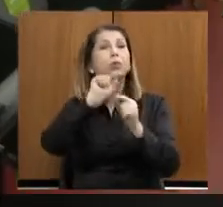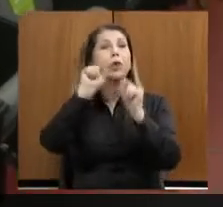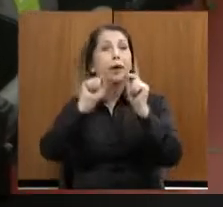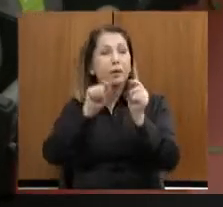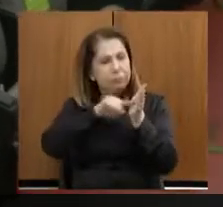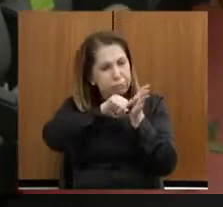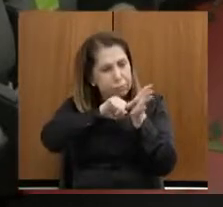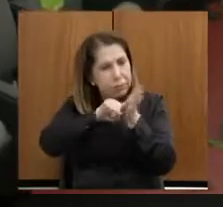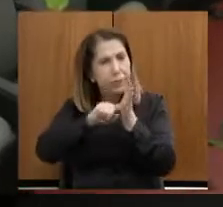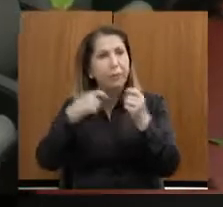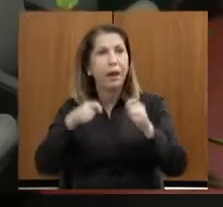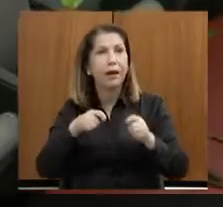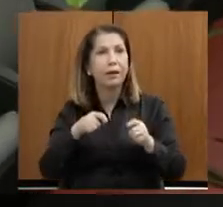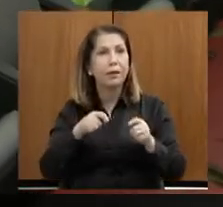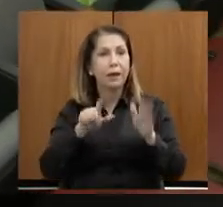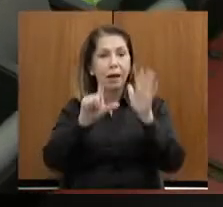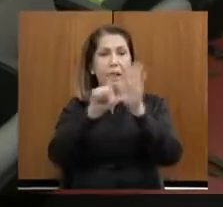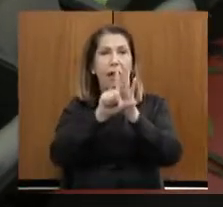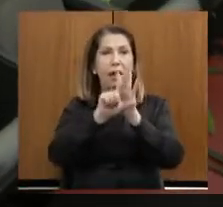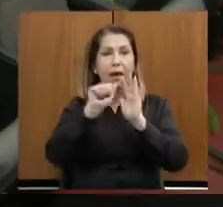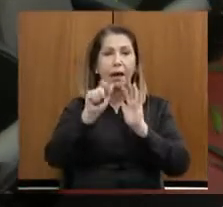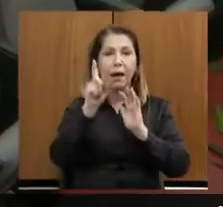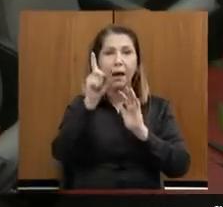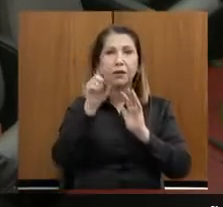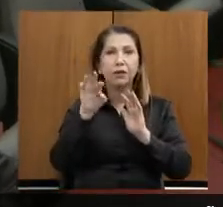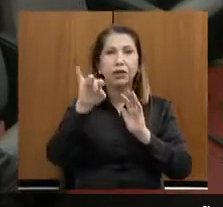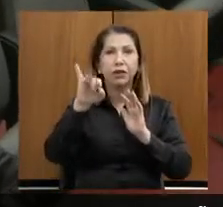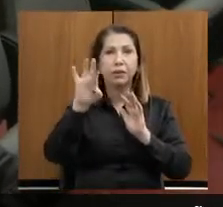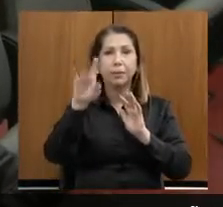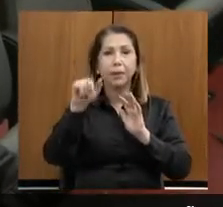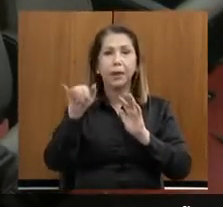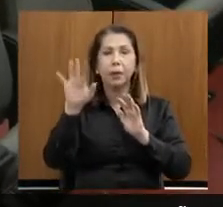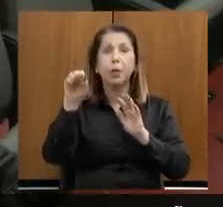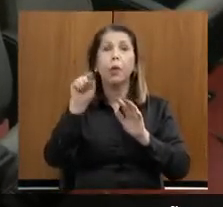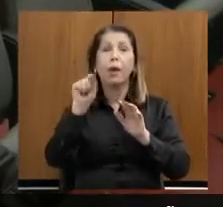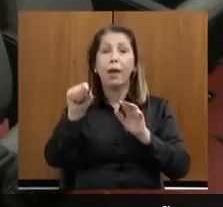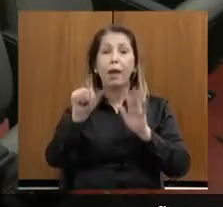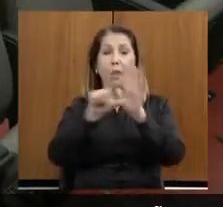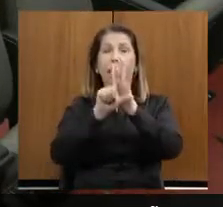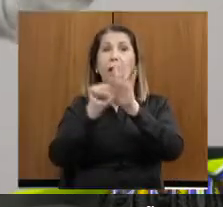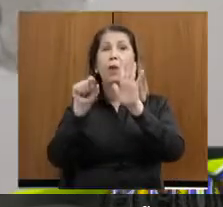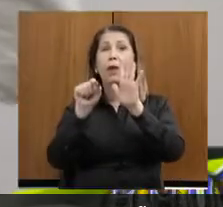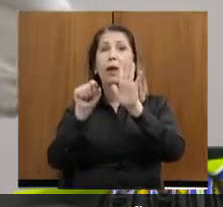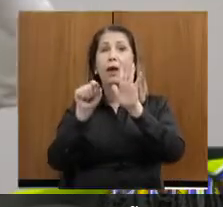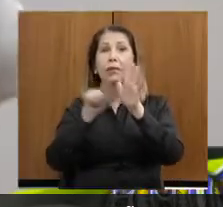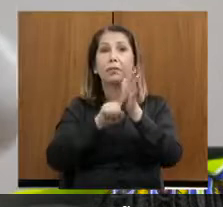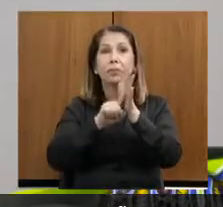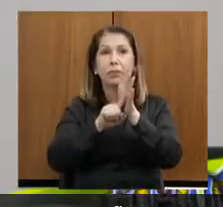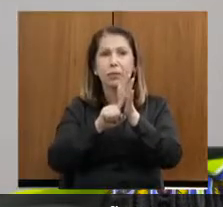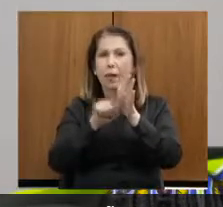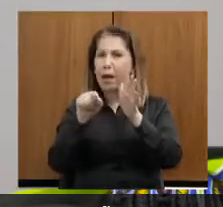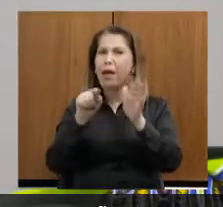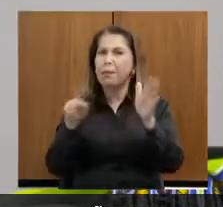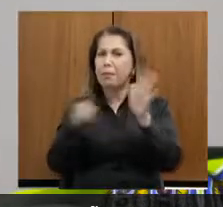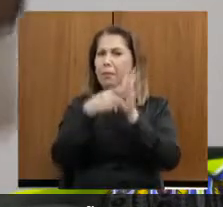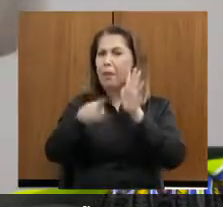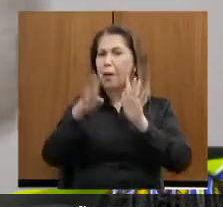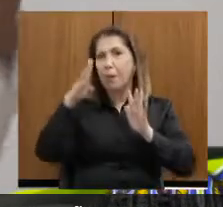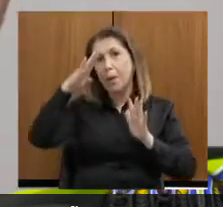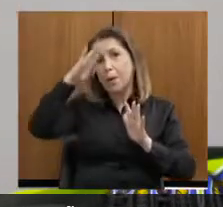a layout Blank foi um diagnóstico a mas se diagnóstico foi para bolsonaro foi